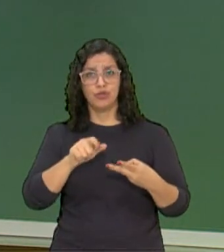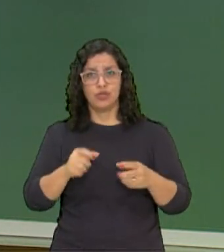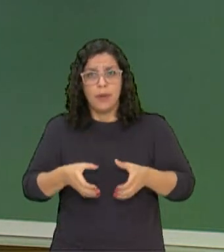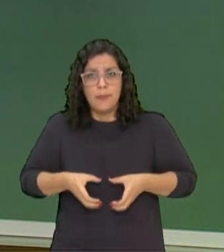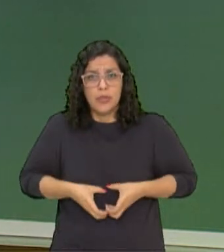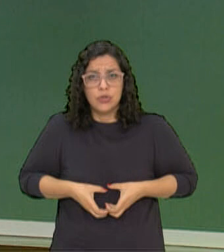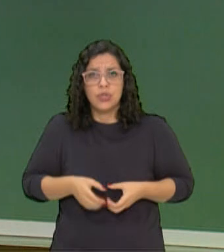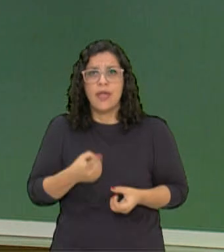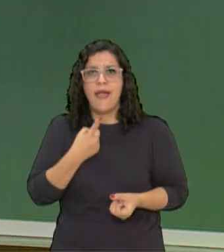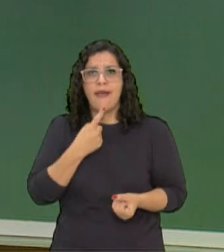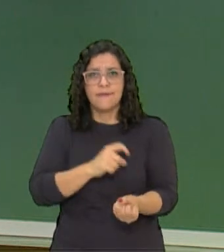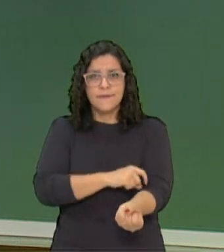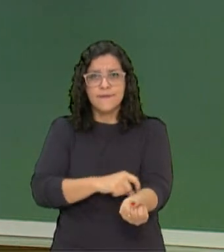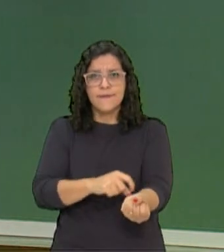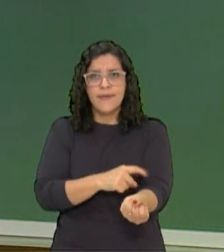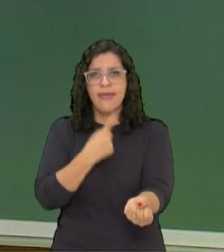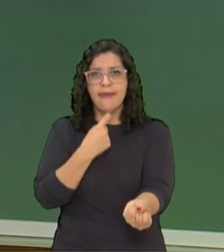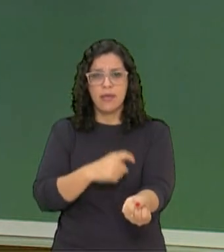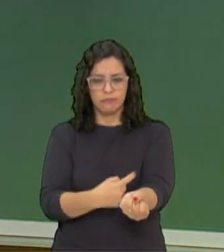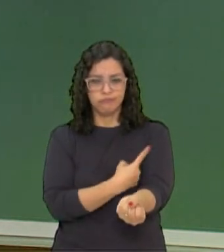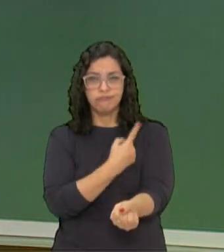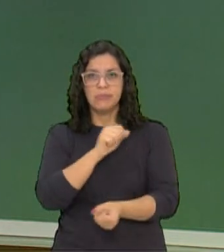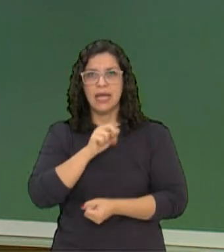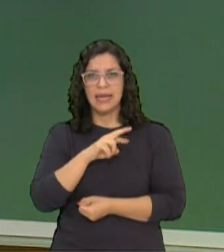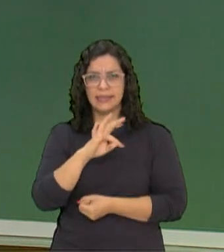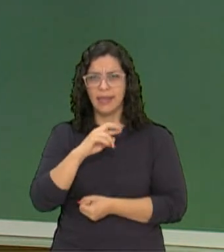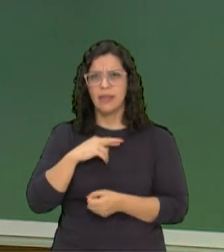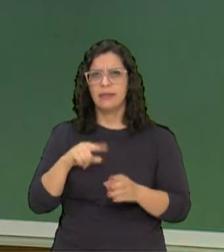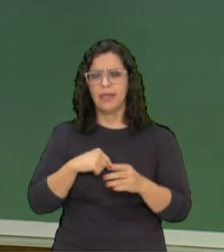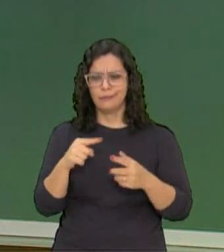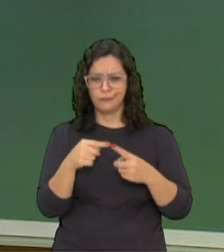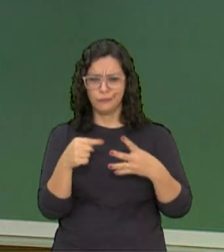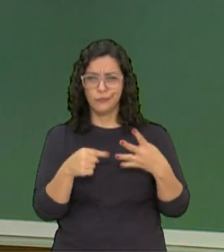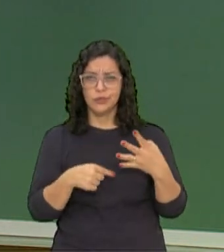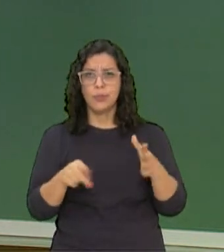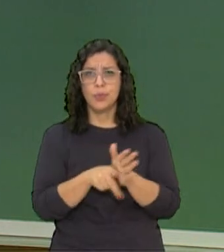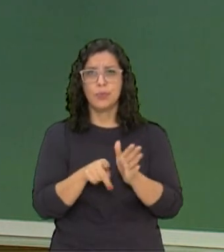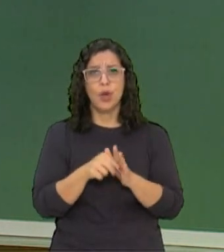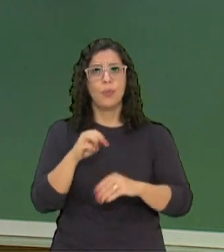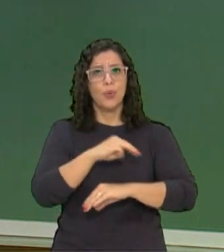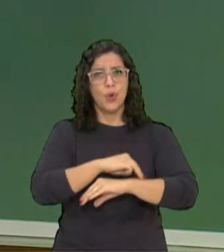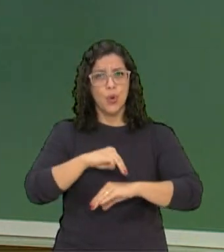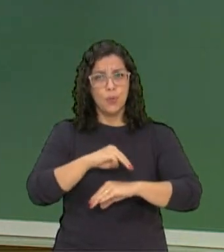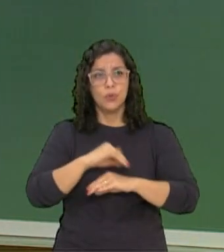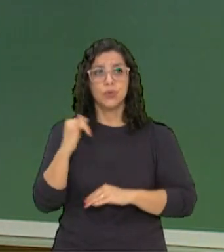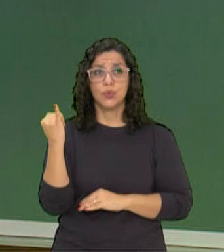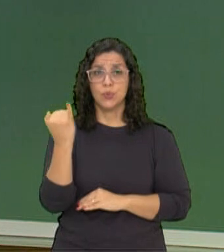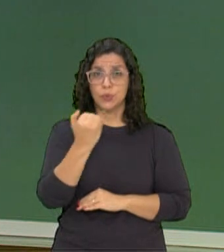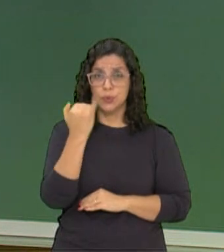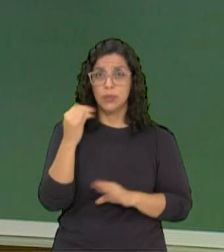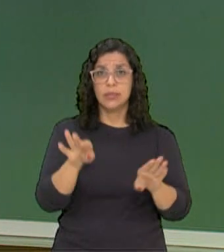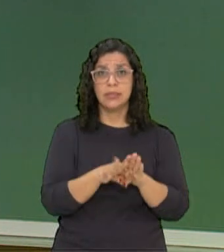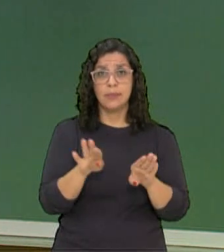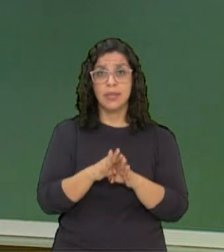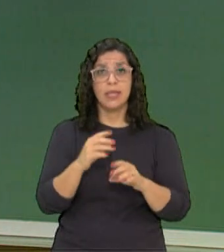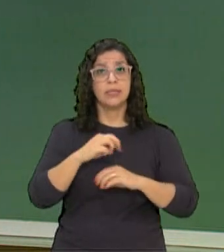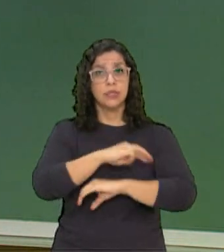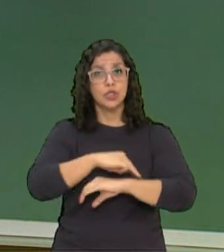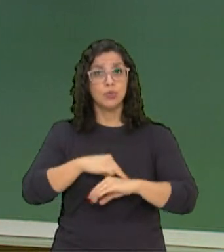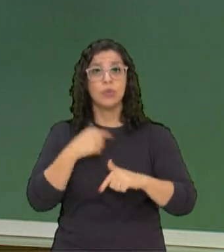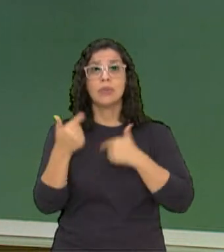as artérias, né? Diversos órgãos assim são constituídos de músculos. E importante, a contração desse